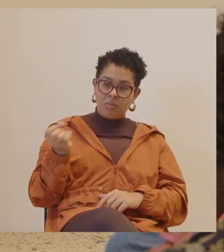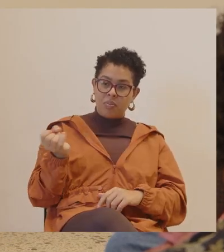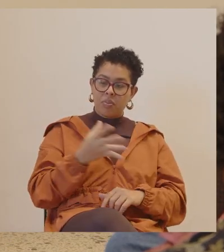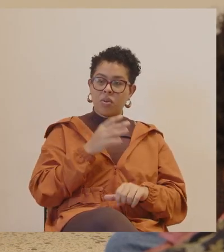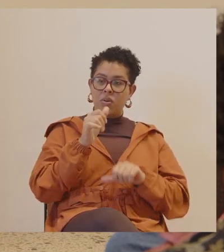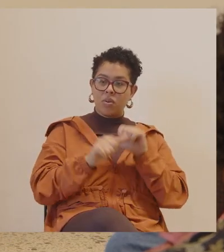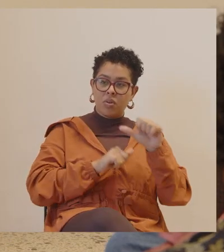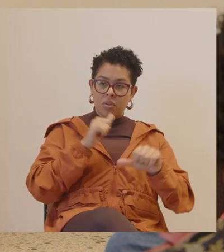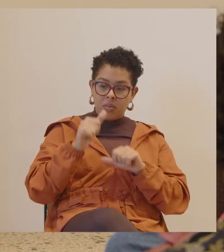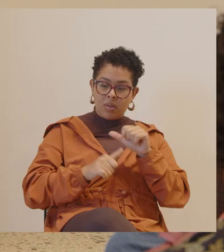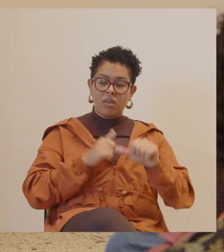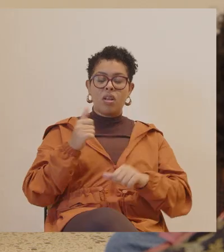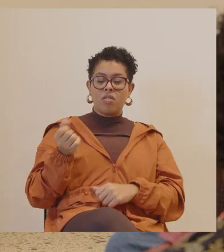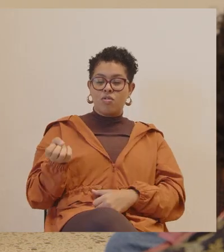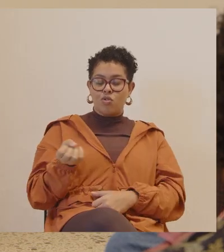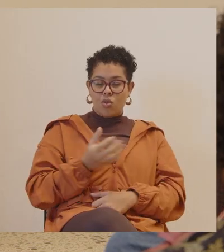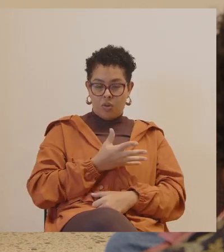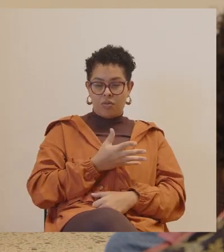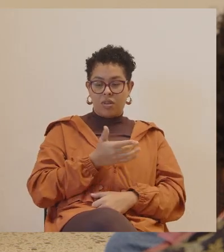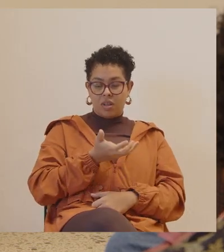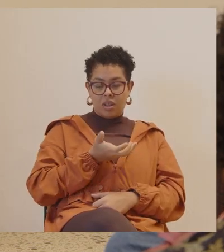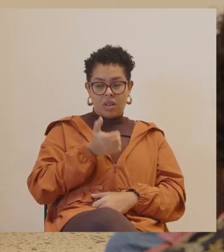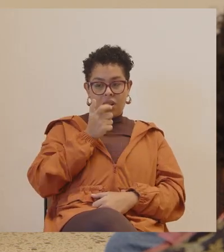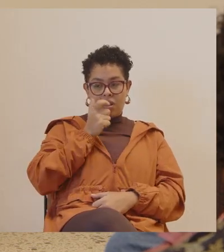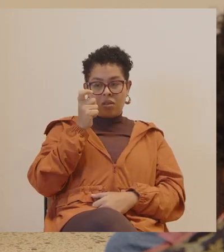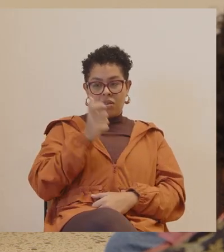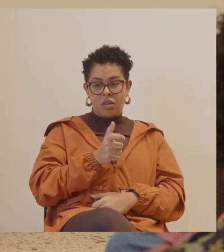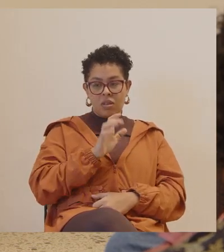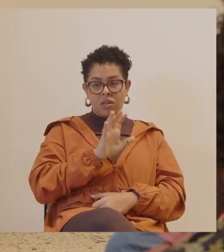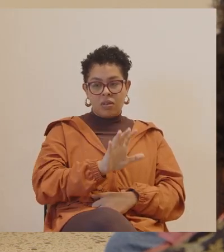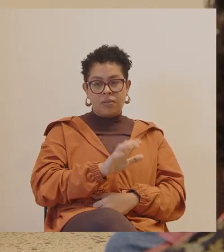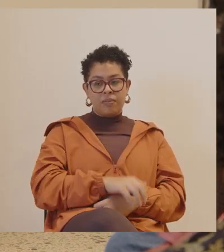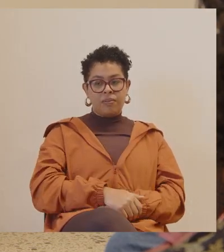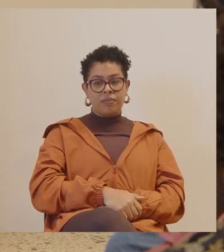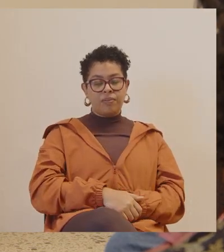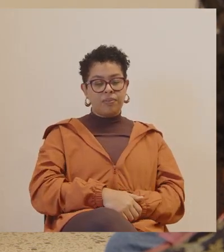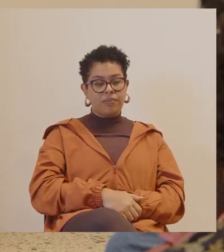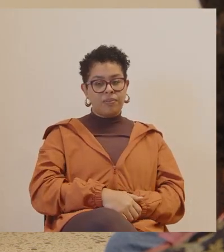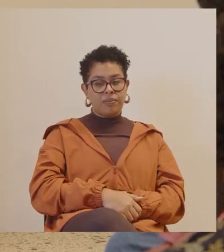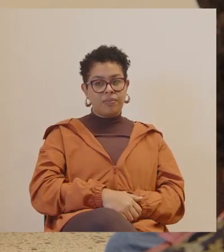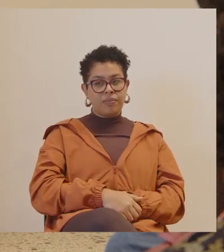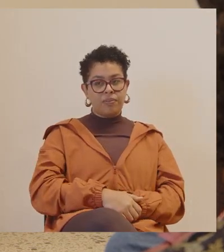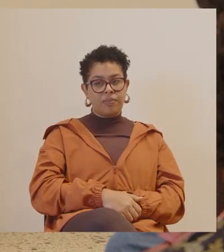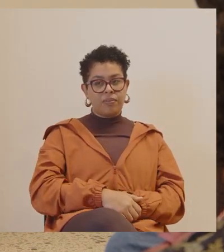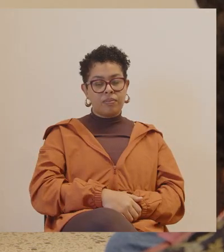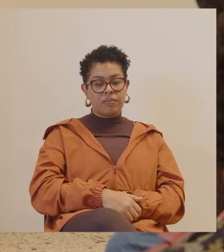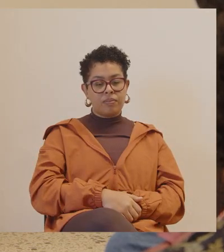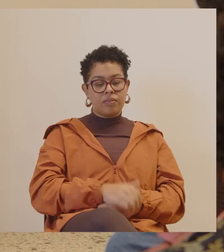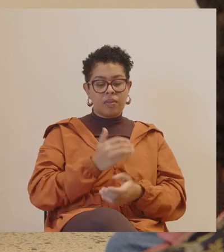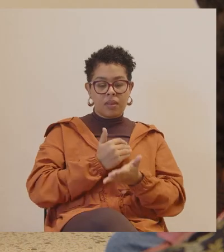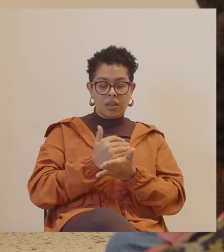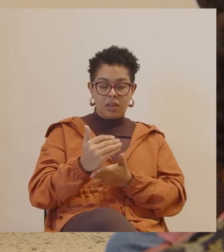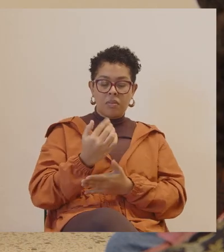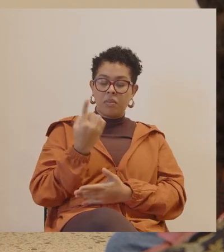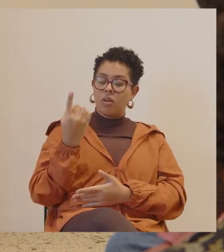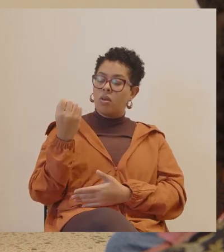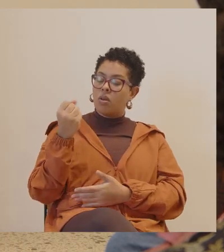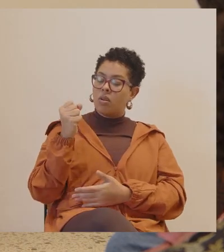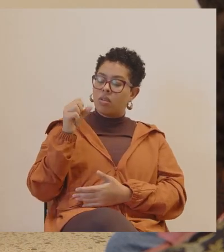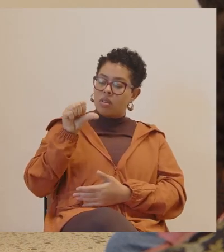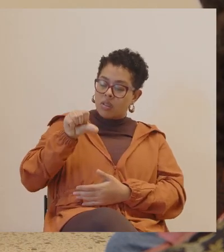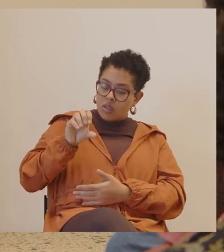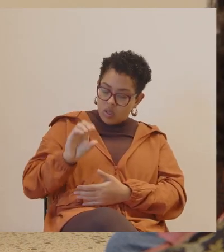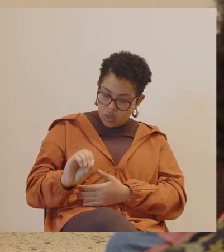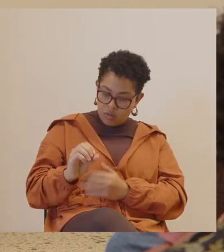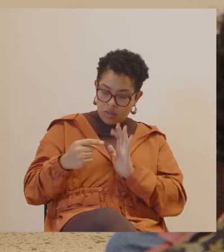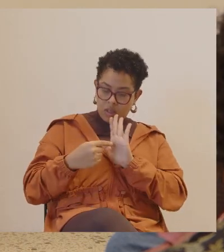né, modernizadora e etc. E ele já né, na verdade, quer dizer, a partir de 1890, com a exposição